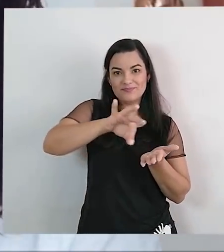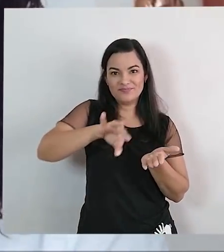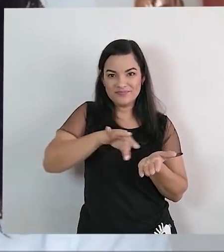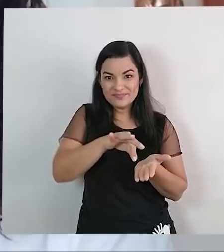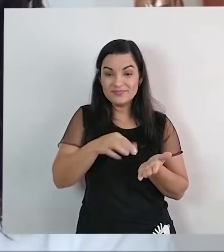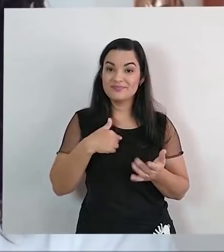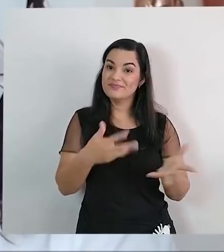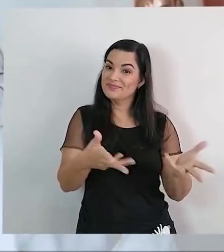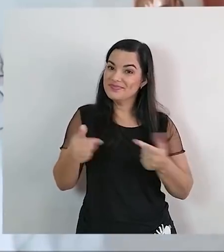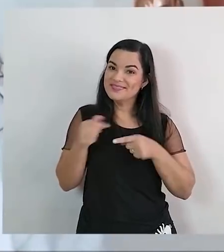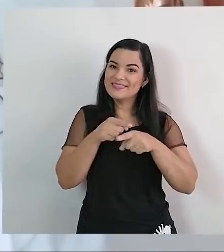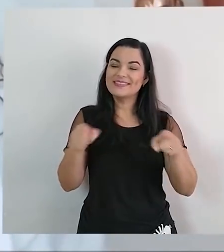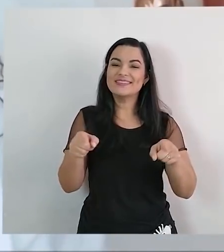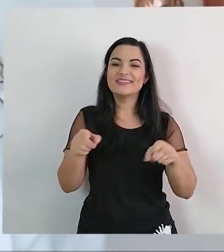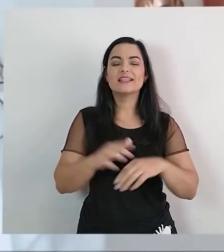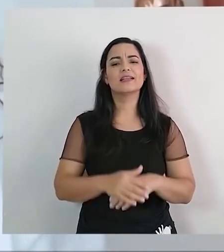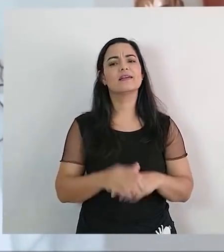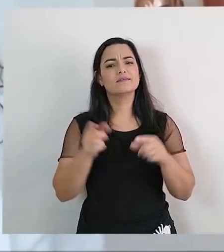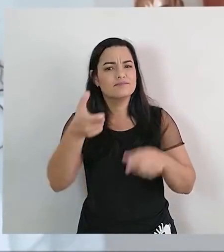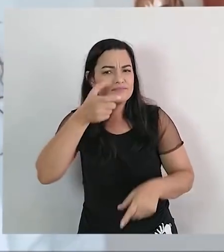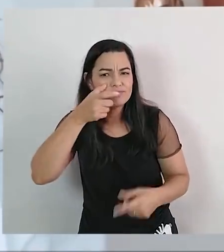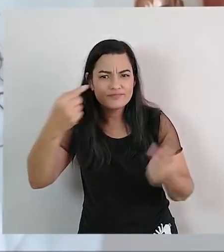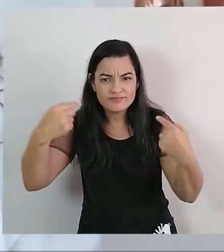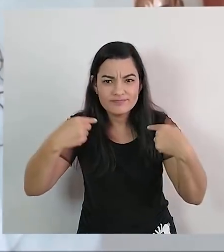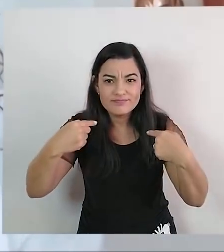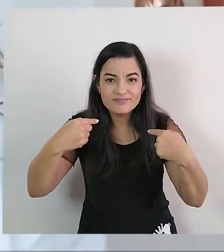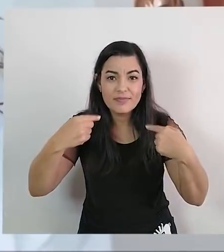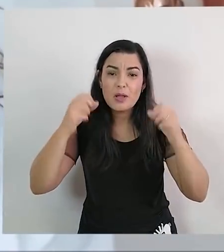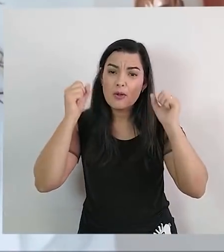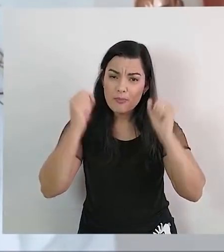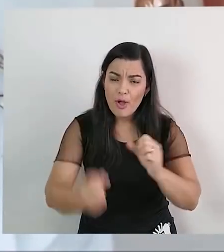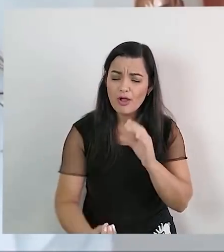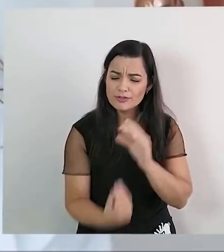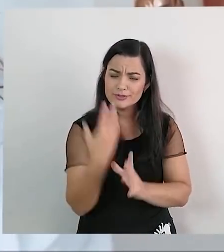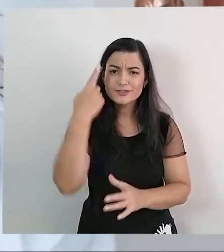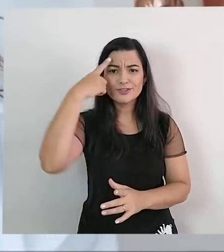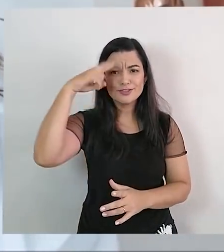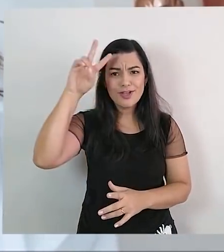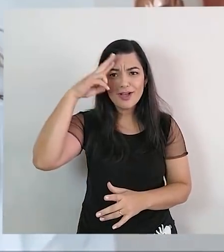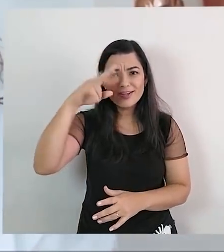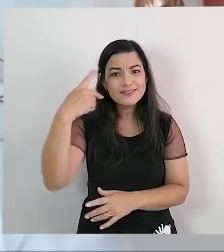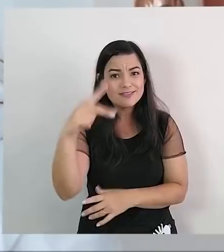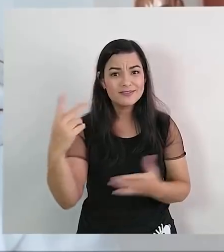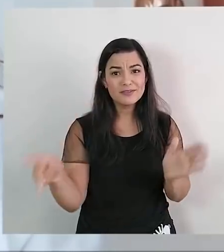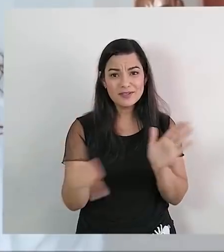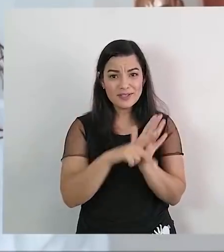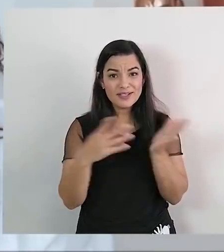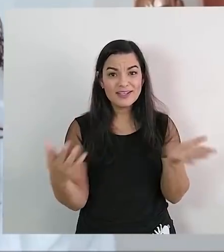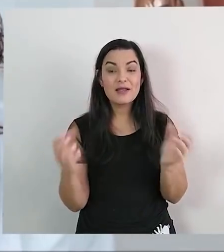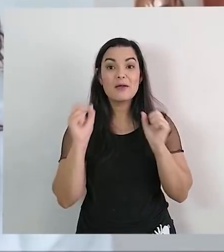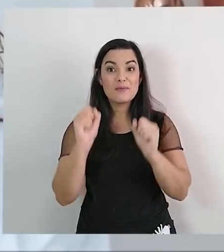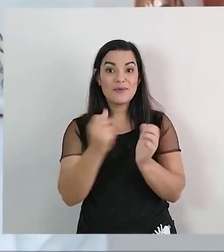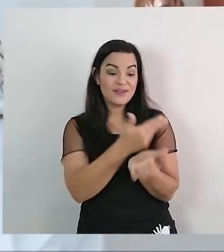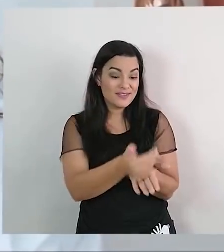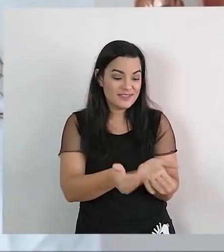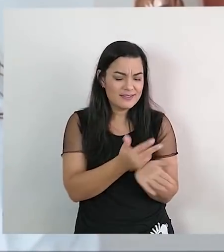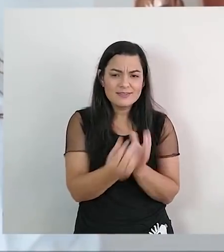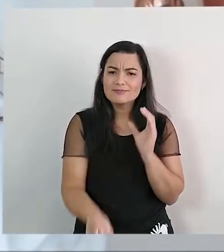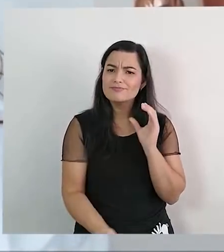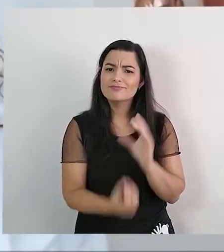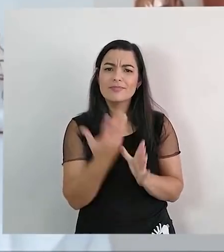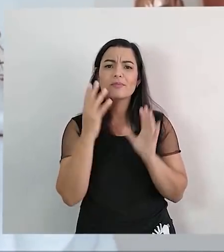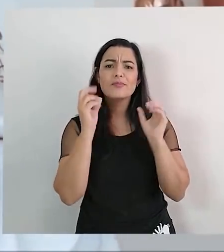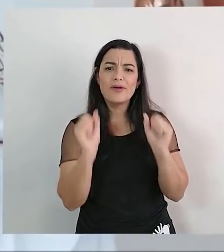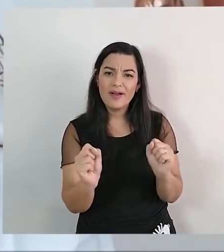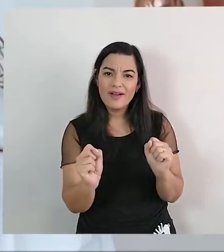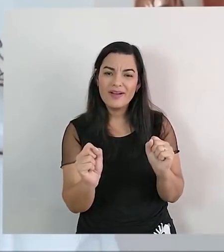quero te fazer um convite. Você que está me assistindo, pode inventar uma história. Você pode inventar desenhos.